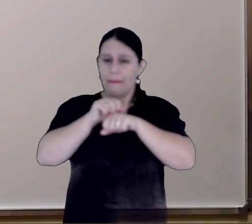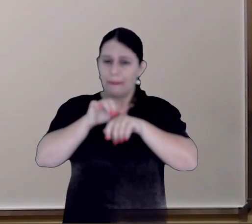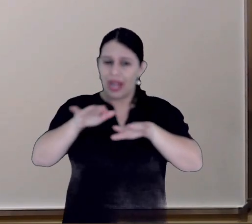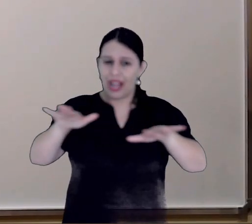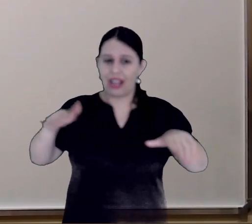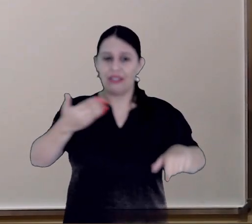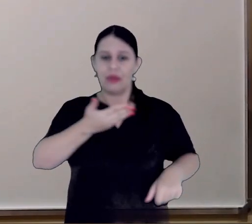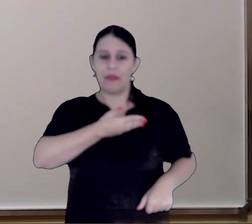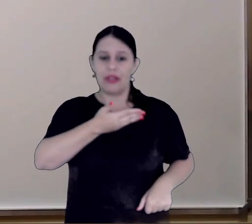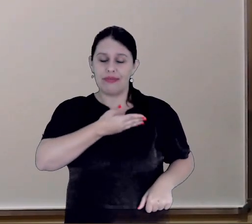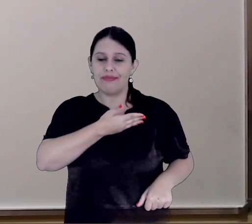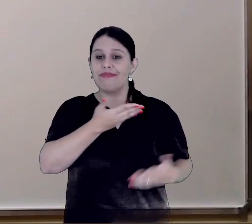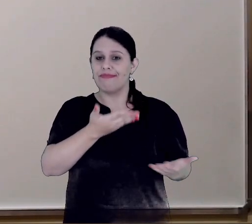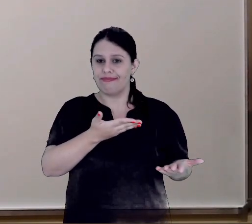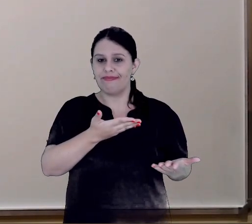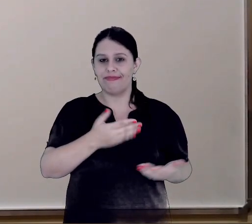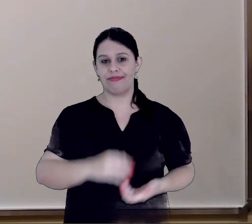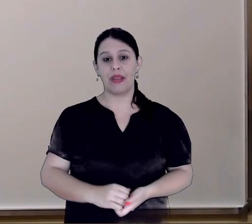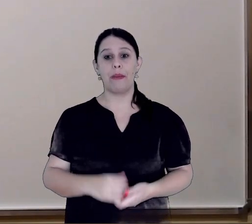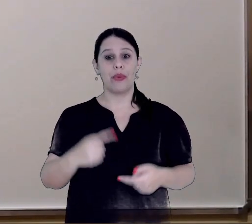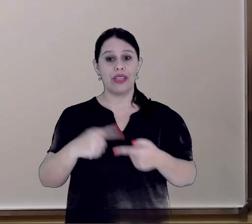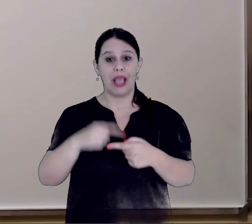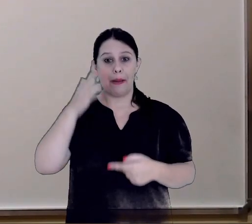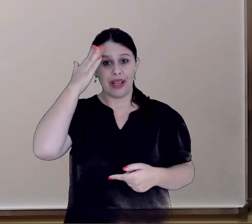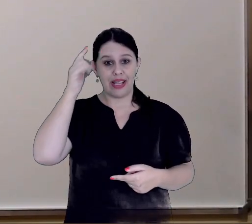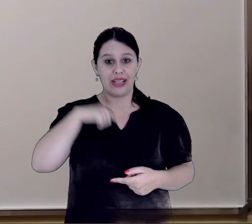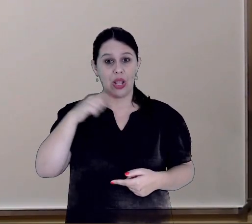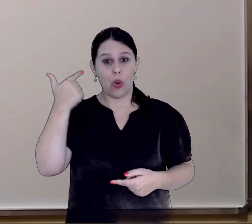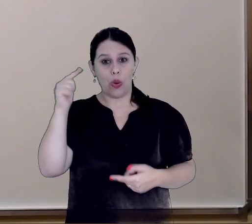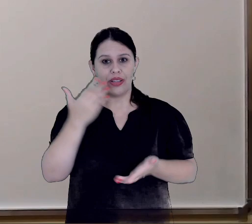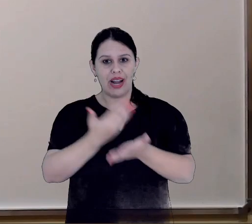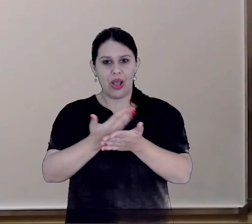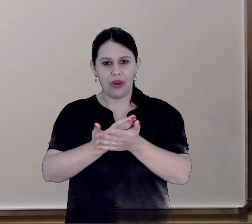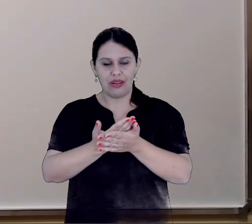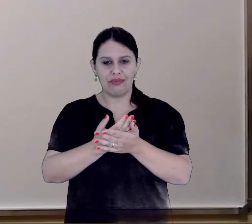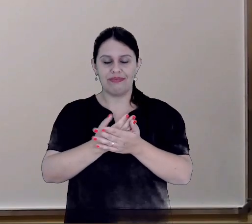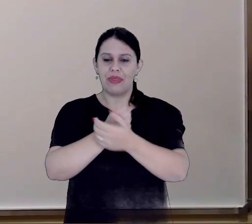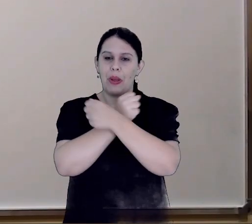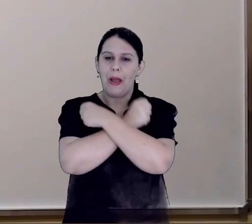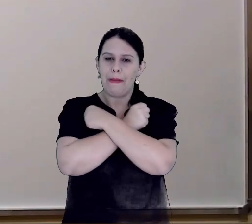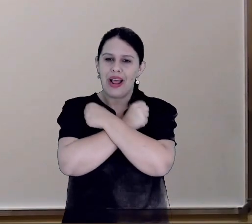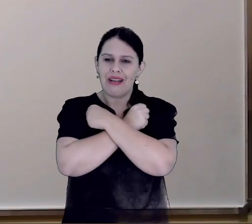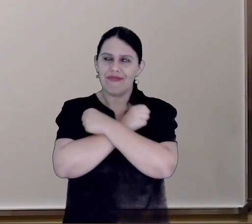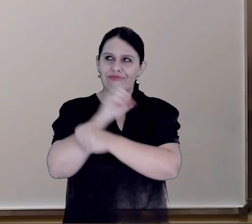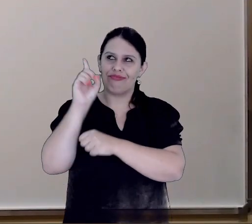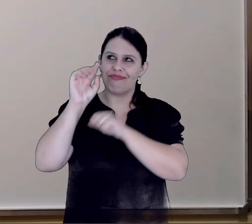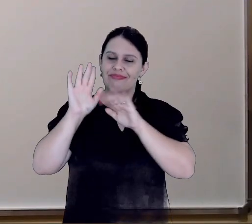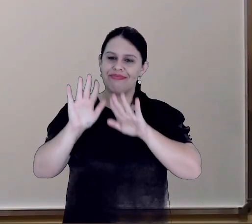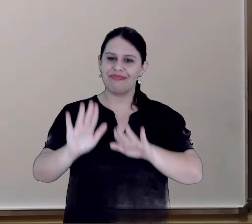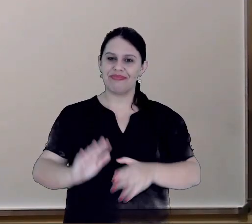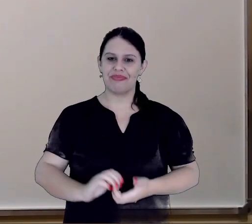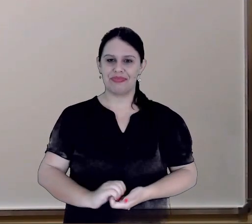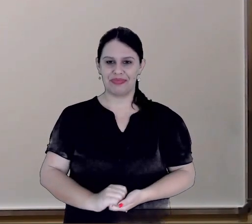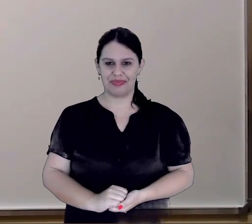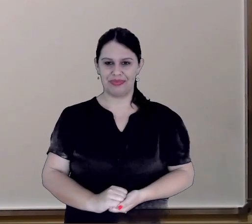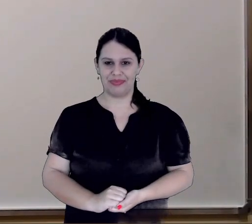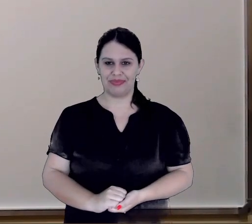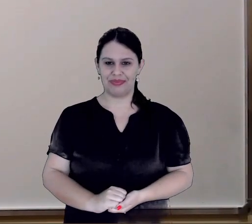Compartilha Com seus amigos E se inscreve no canal E ativa o sininho Porque amanhã tem mais uma aula Beleza? Um abraço E fiquem com Deus